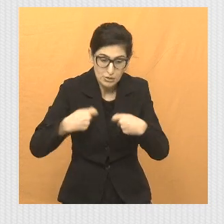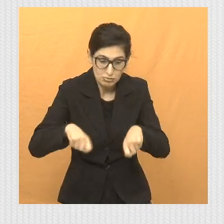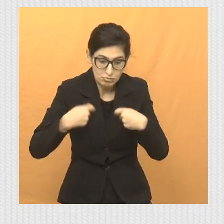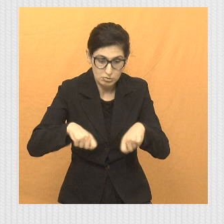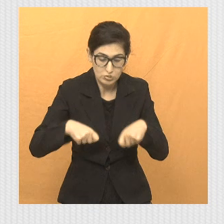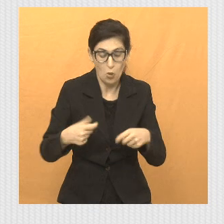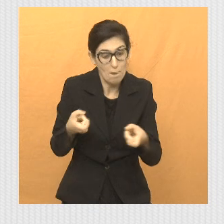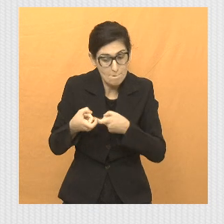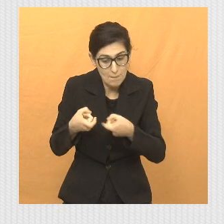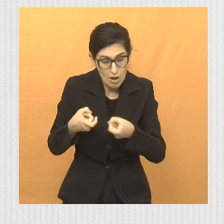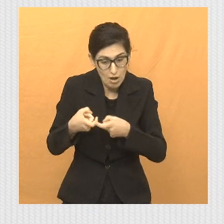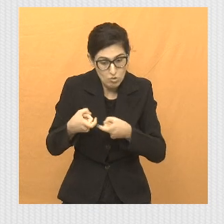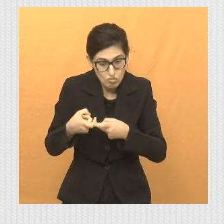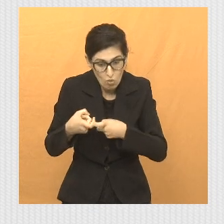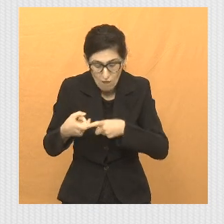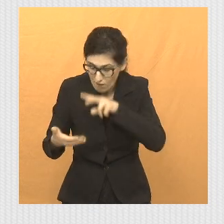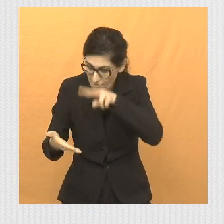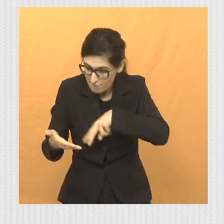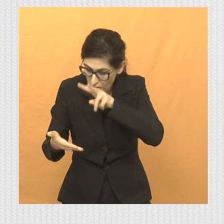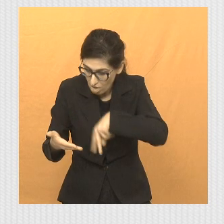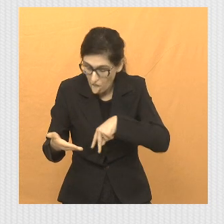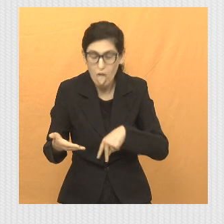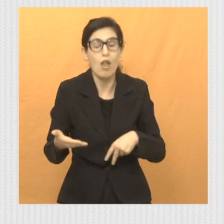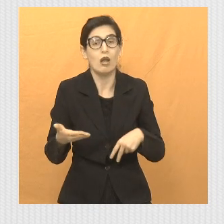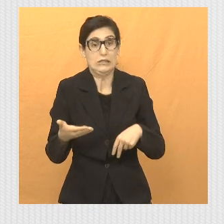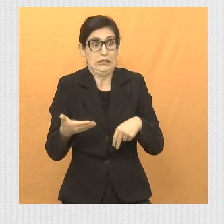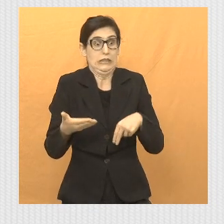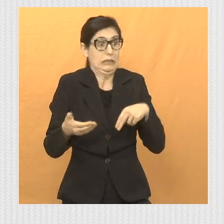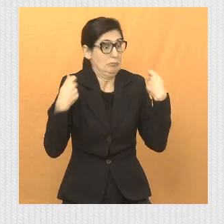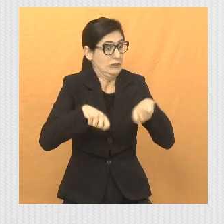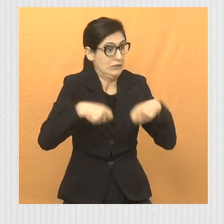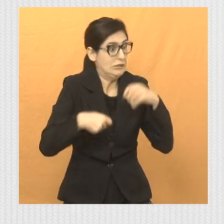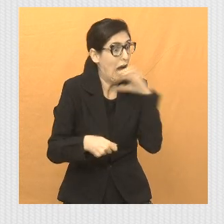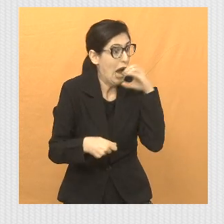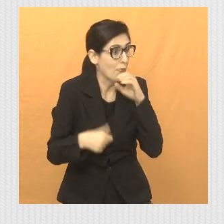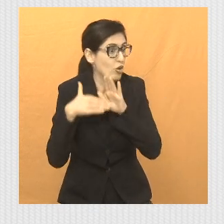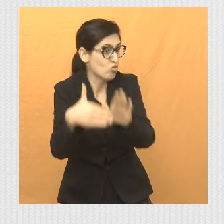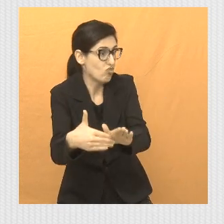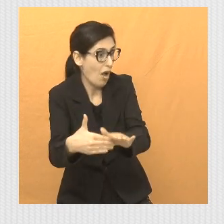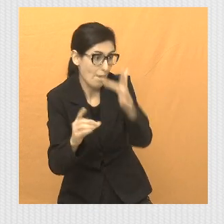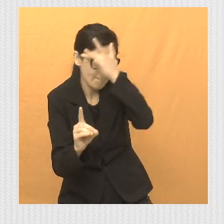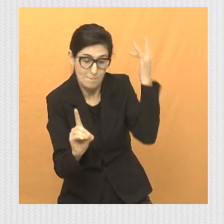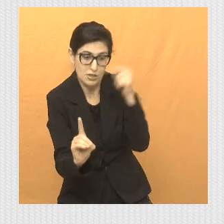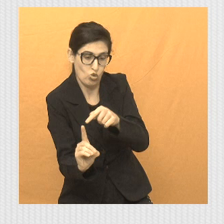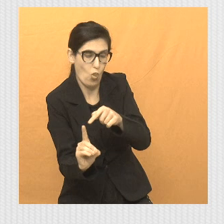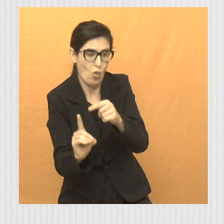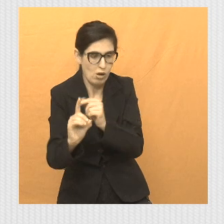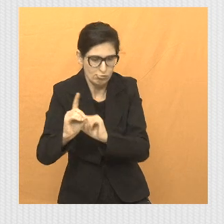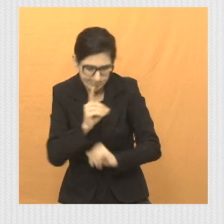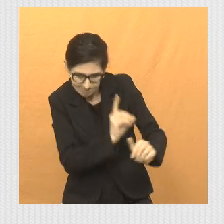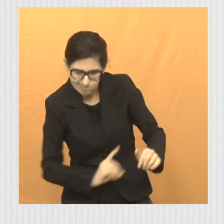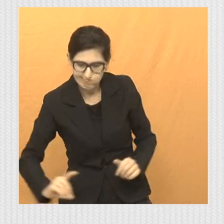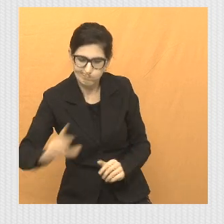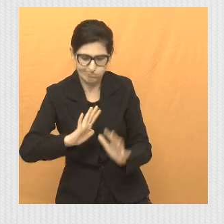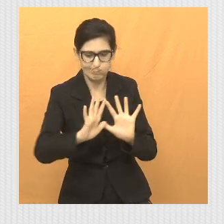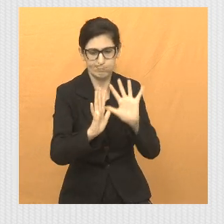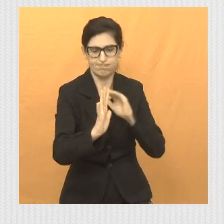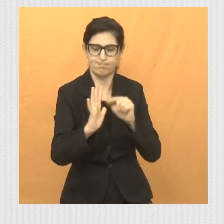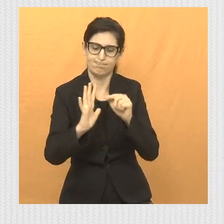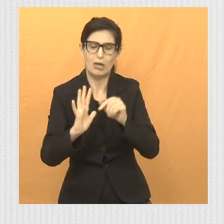médicos auditores, são priorizados. Próximo slide mostra a lista de